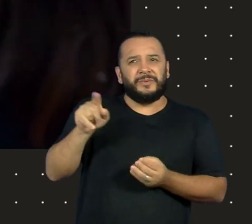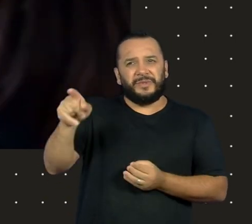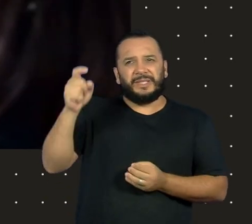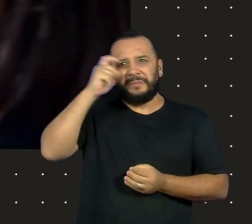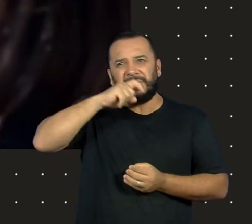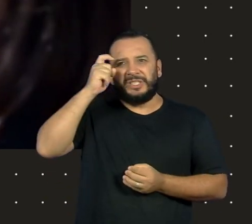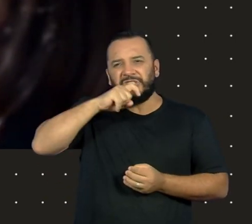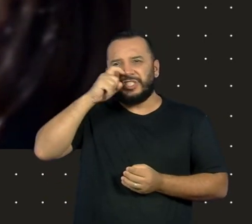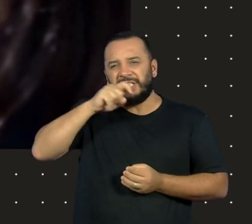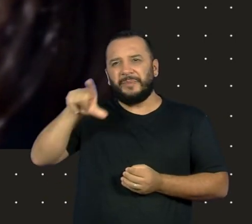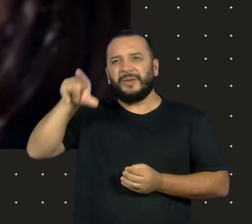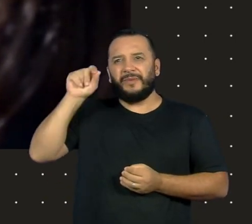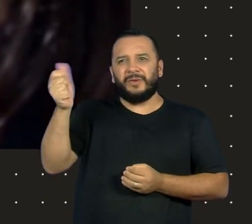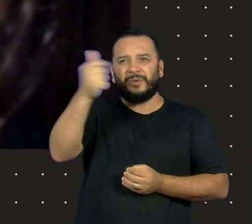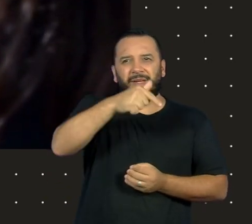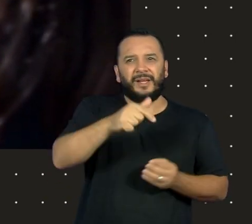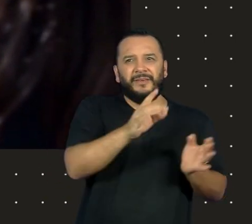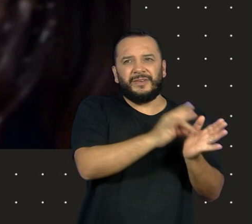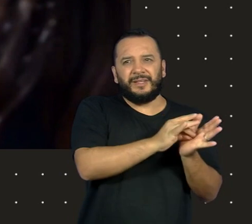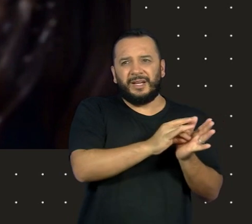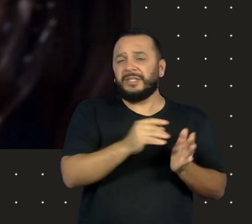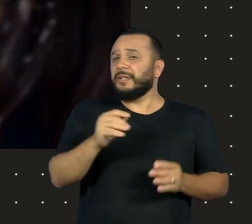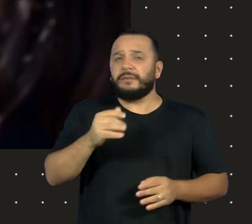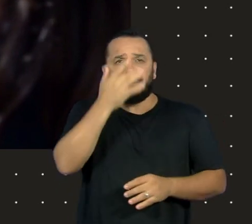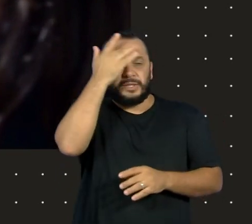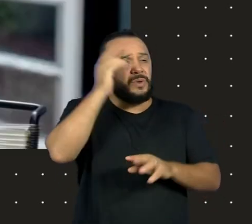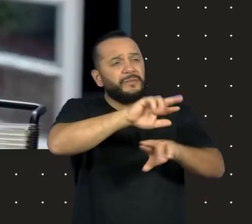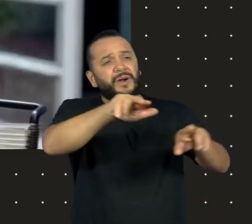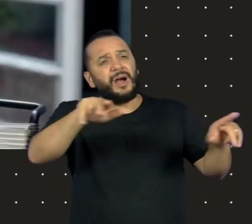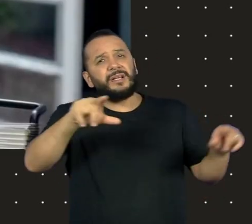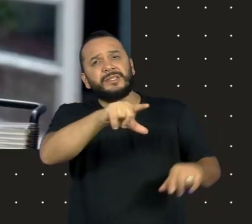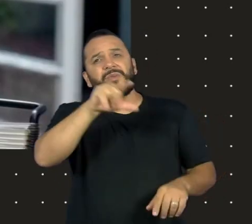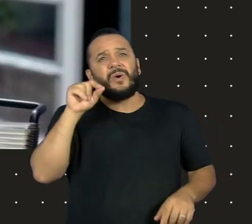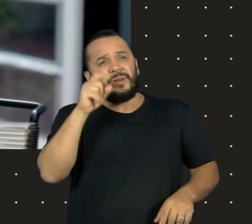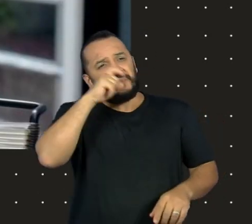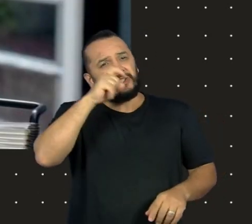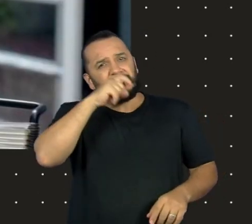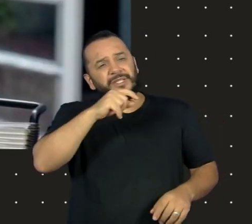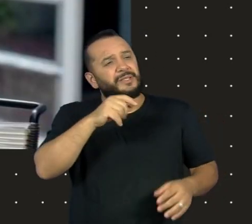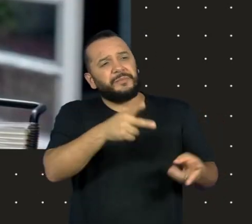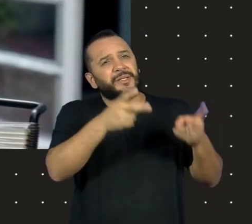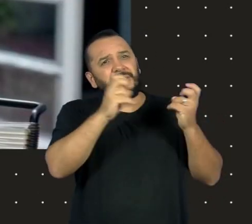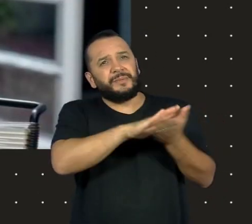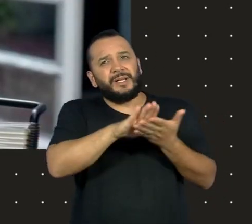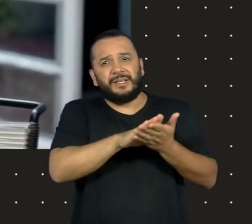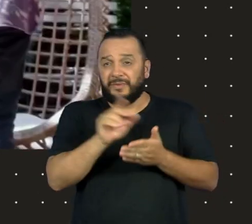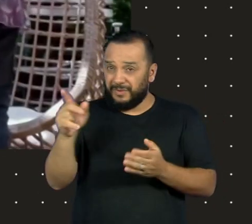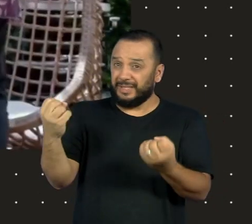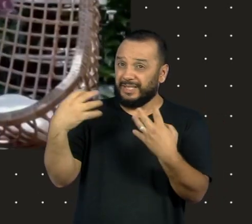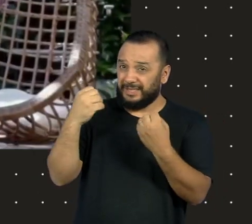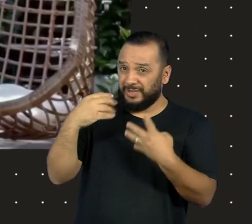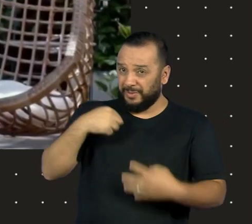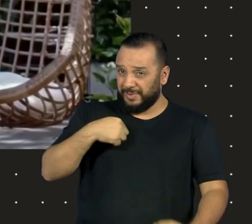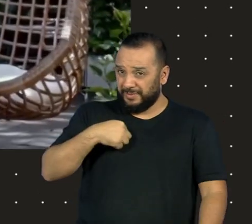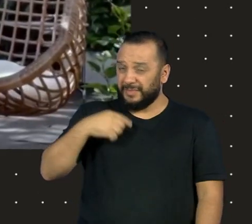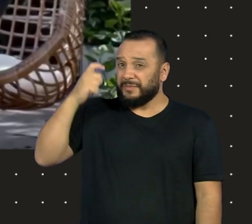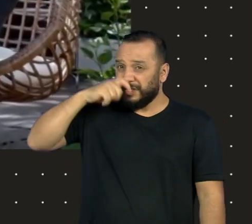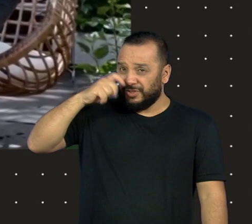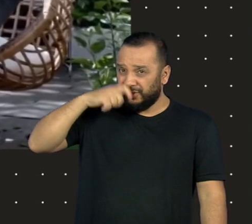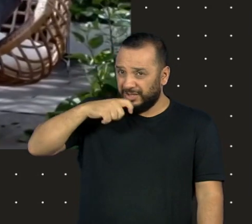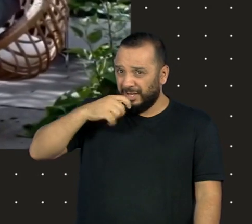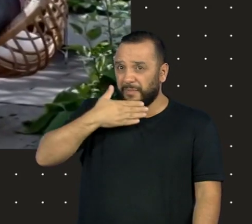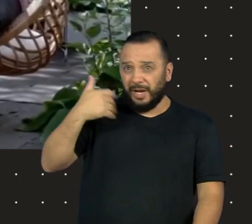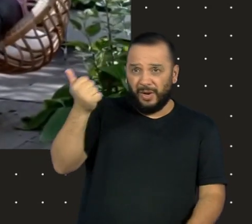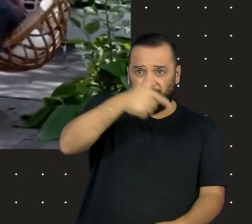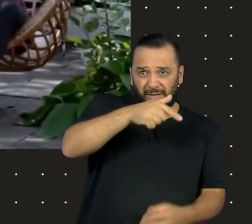no lugar da verdade. Muita gente prefere a mentira e nem se dá conta disso. É isso que você me ensinou. Mentira no lugar da